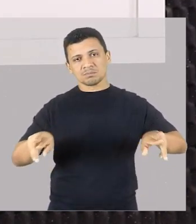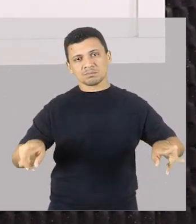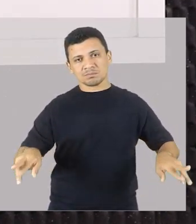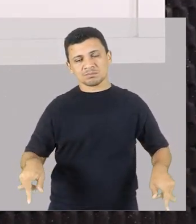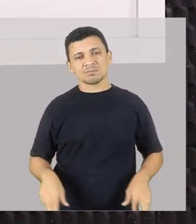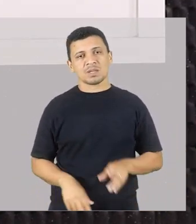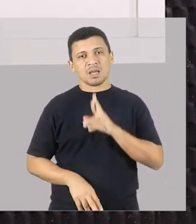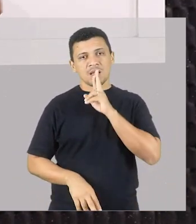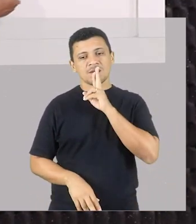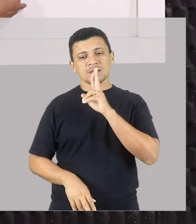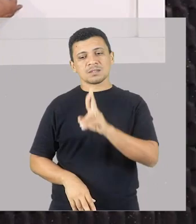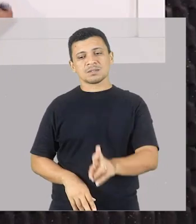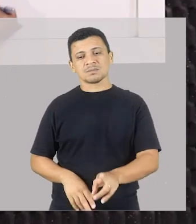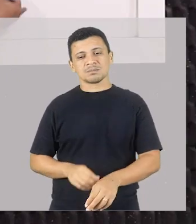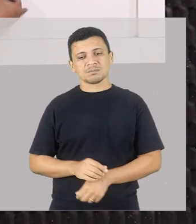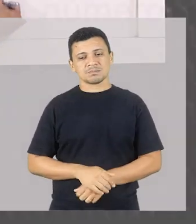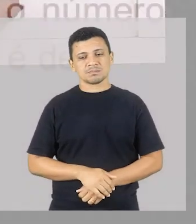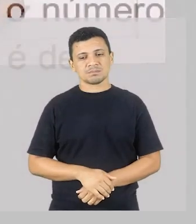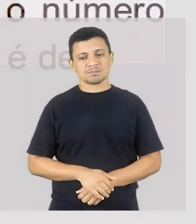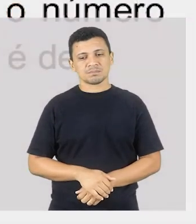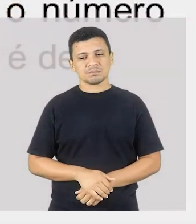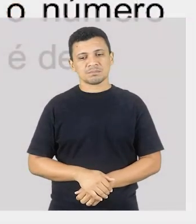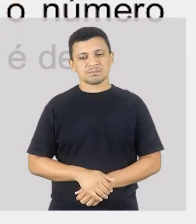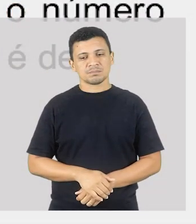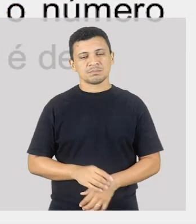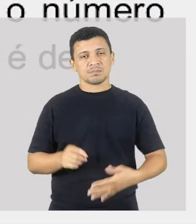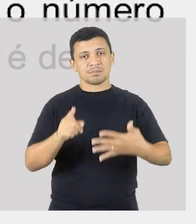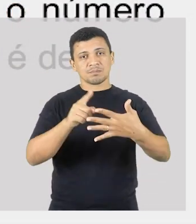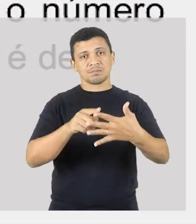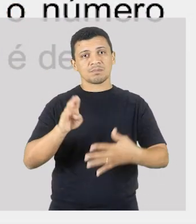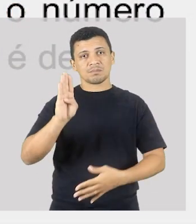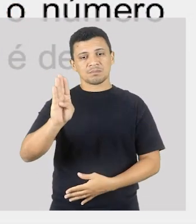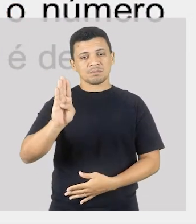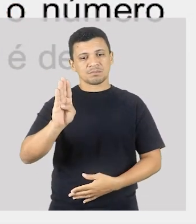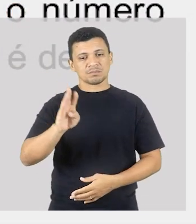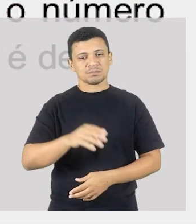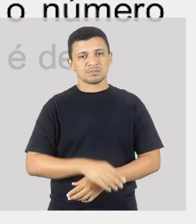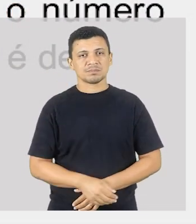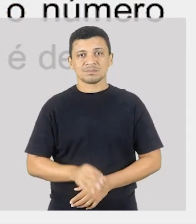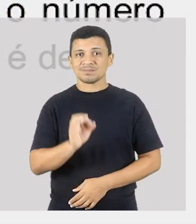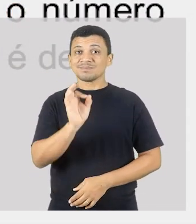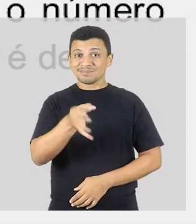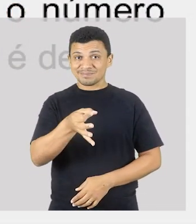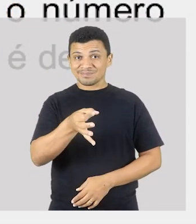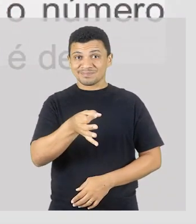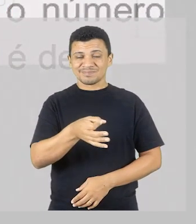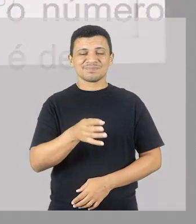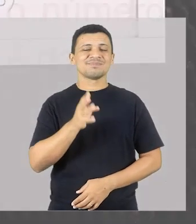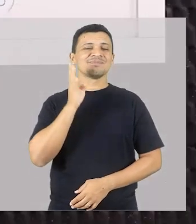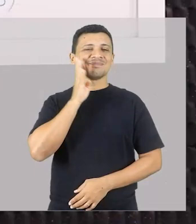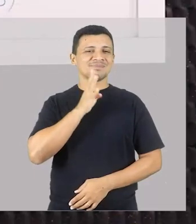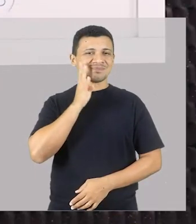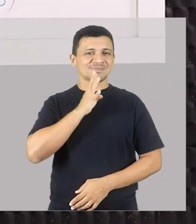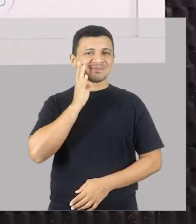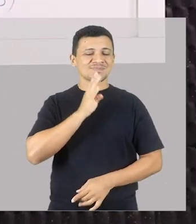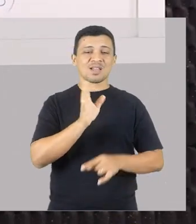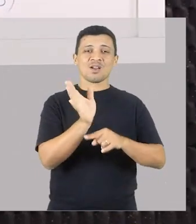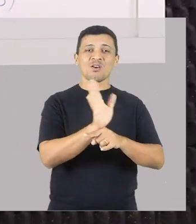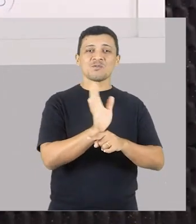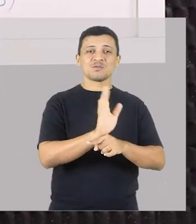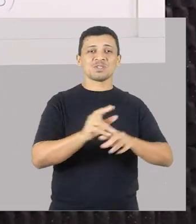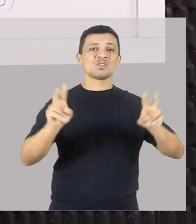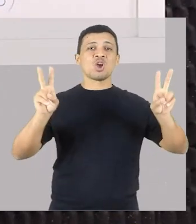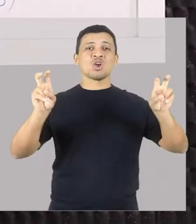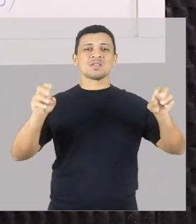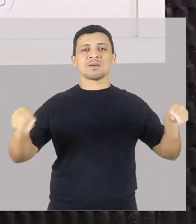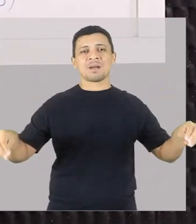Resposta correta aí. Letra B de bola. Certinho, galera? Beleza, esse foi o nosso vídeo sobre